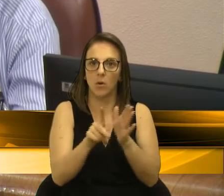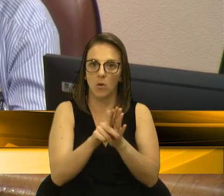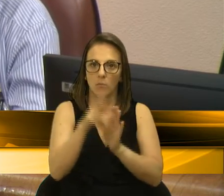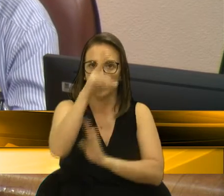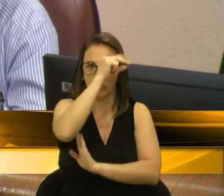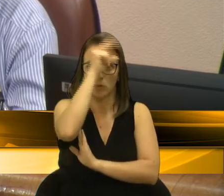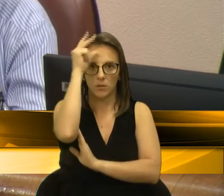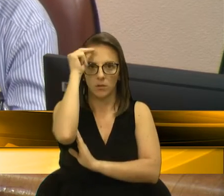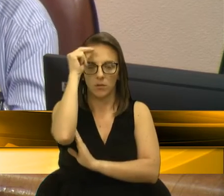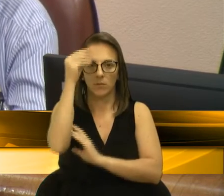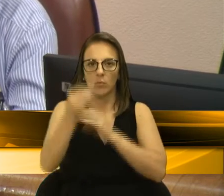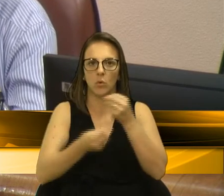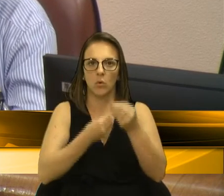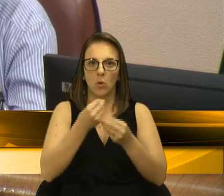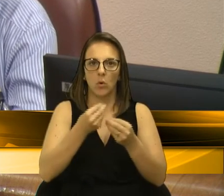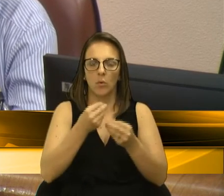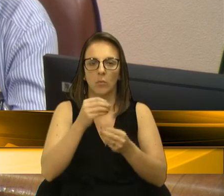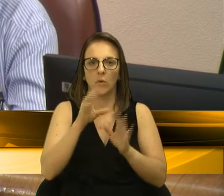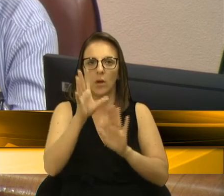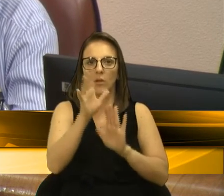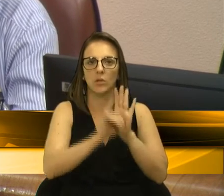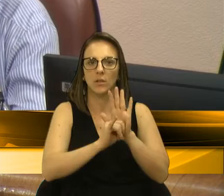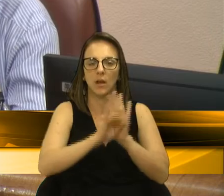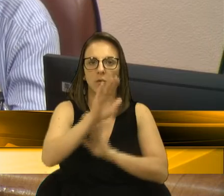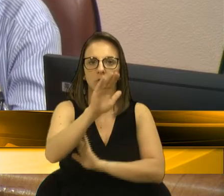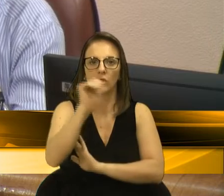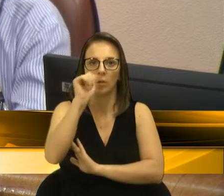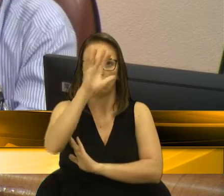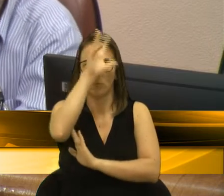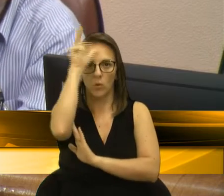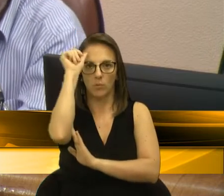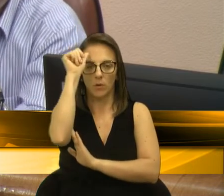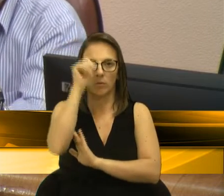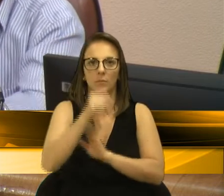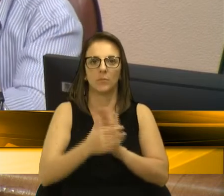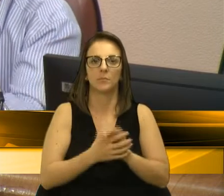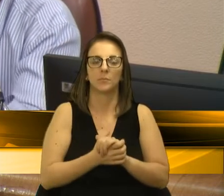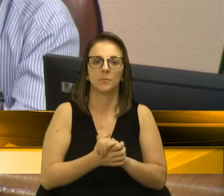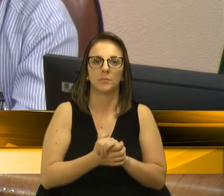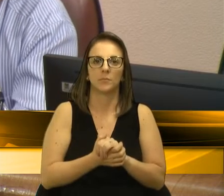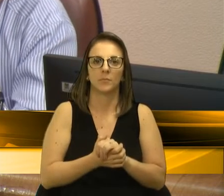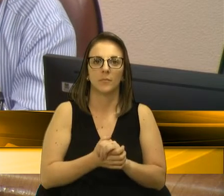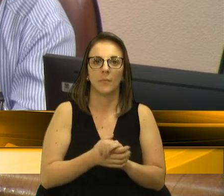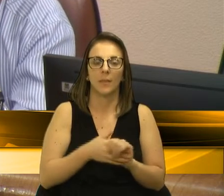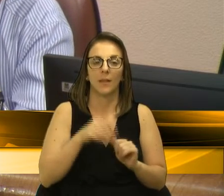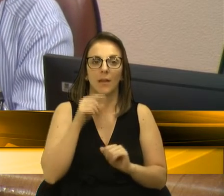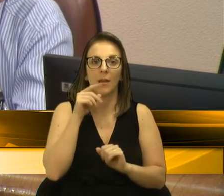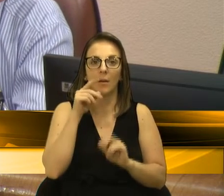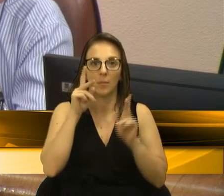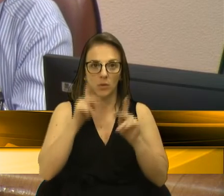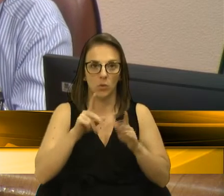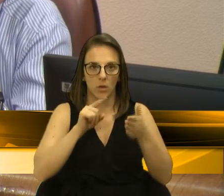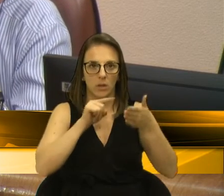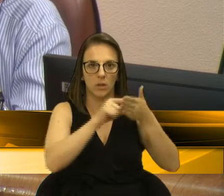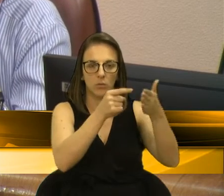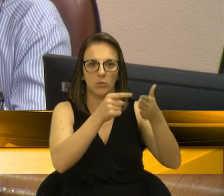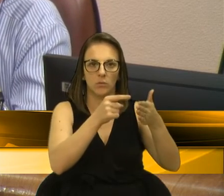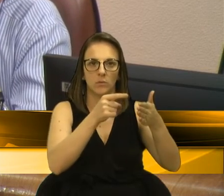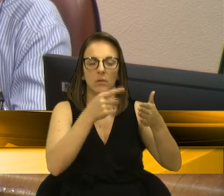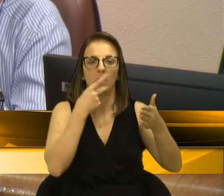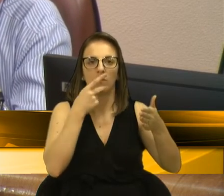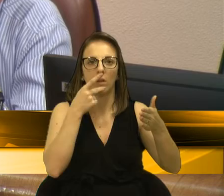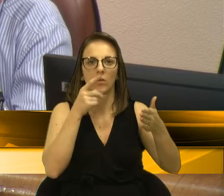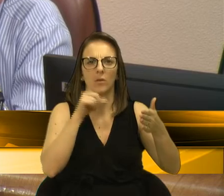ao edital de chamamento público número 149/2019. Refere o denunciante que há várias dúvidas concernentes